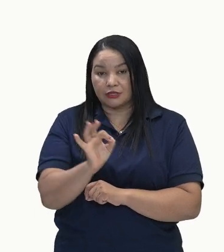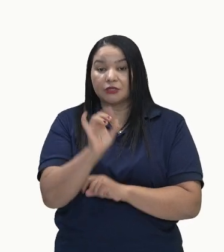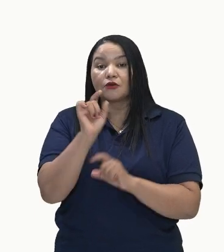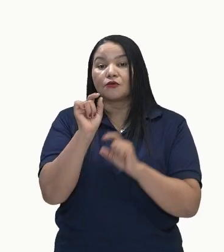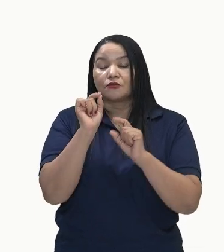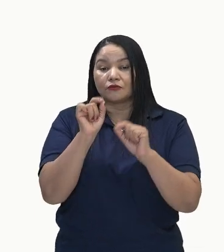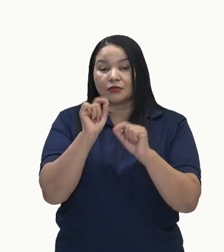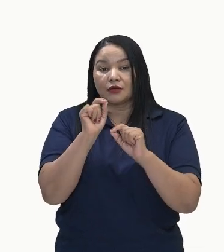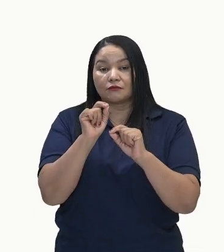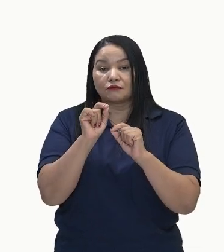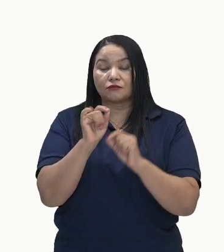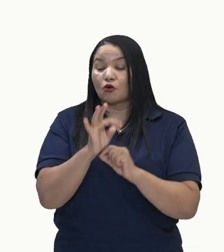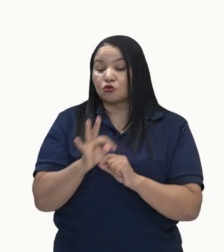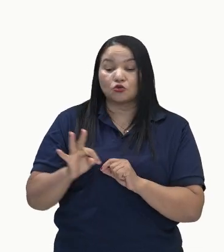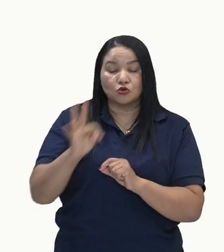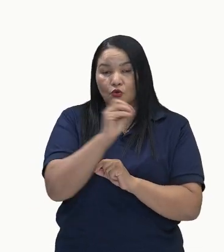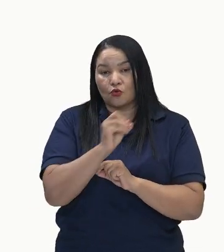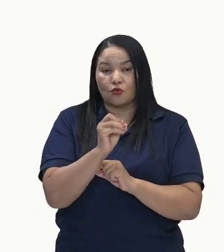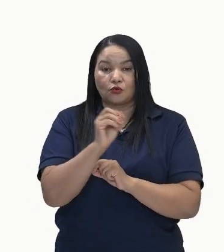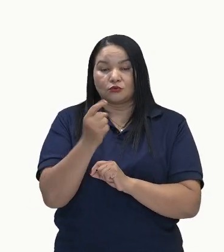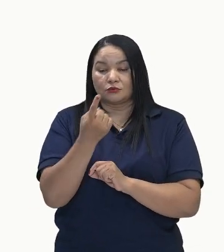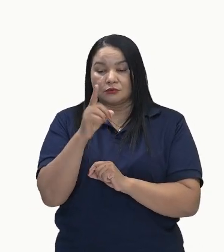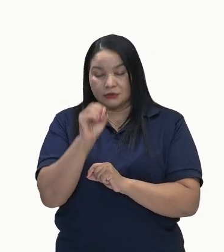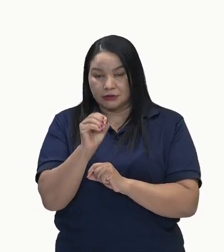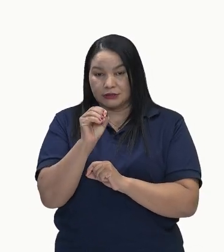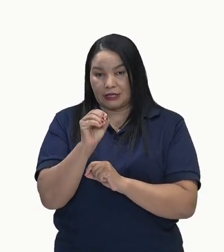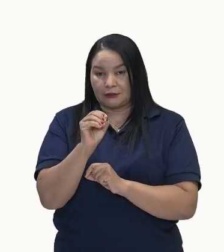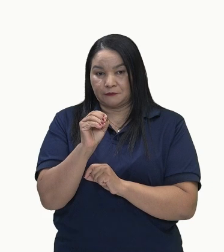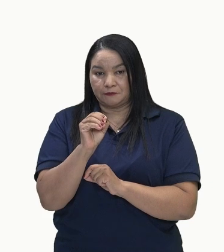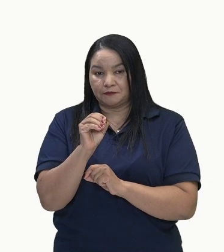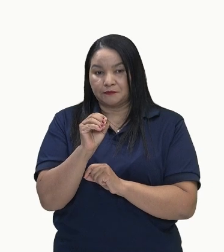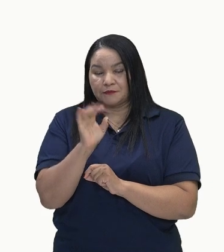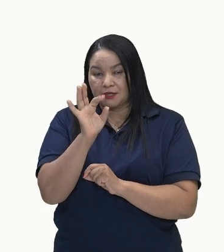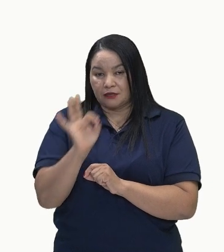todo. Tá legal? 10%?